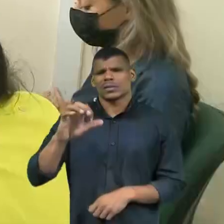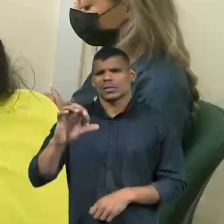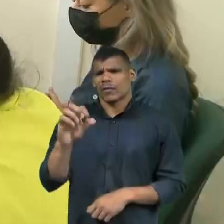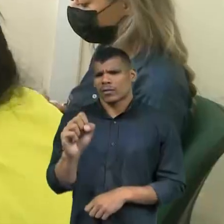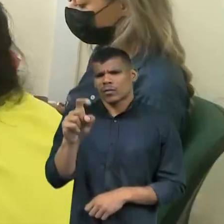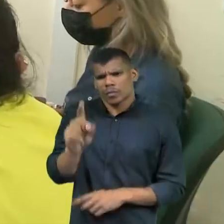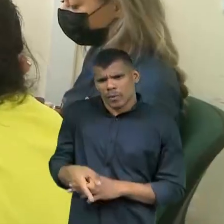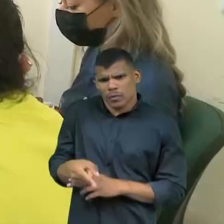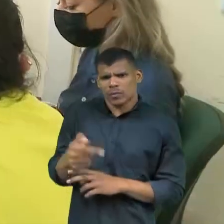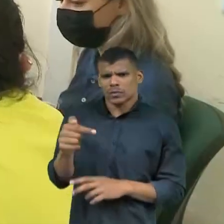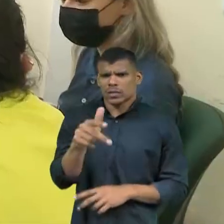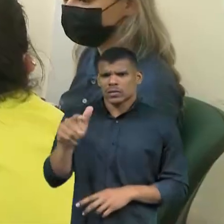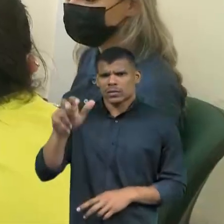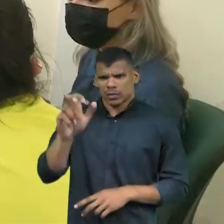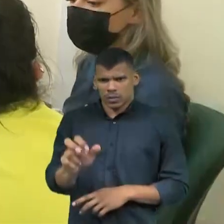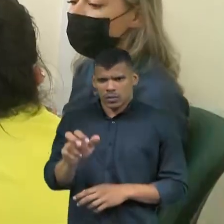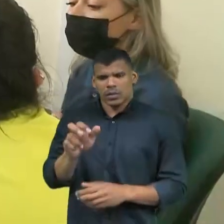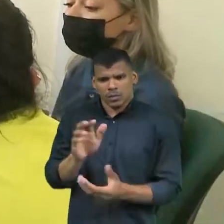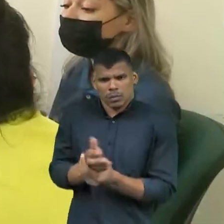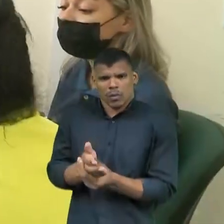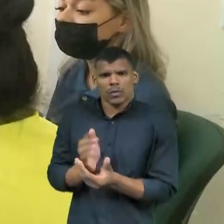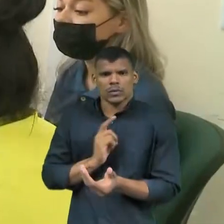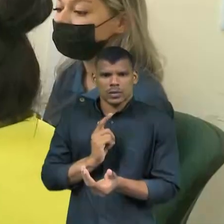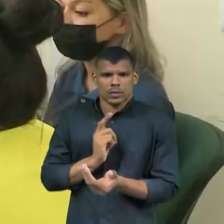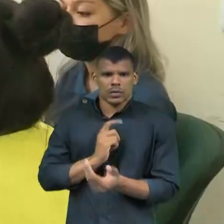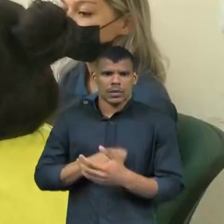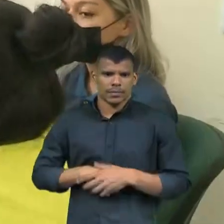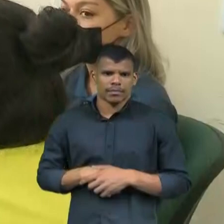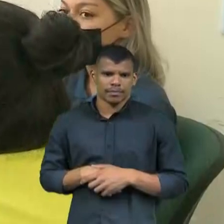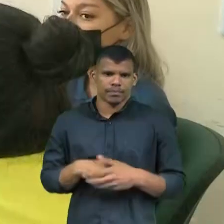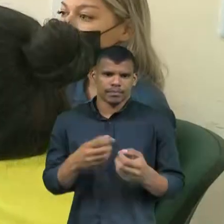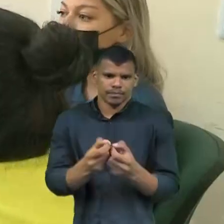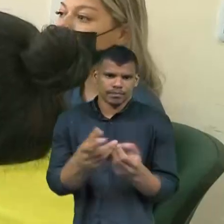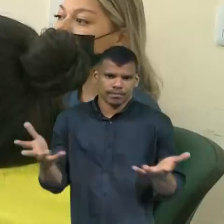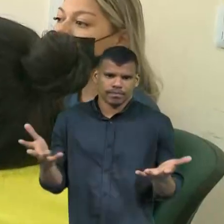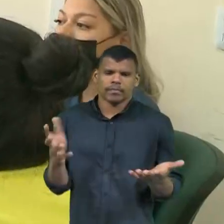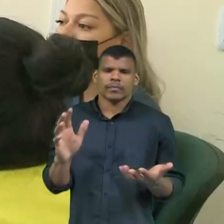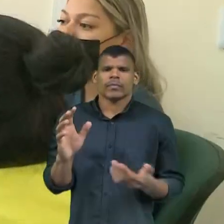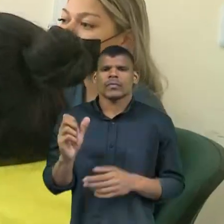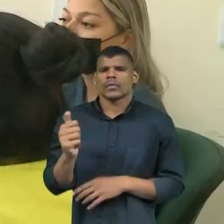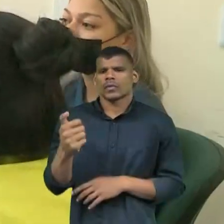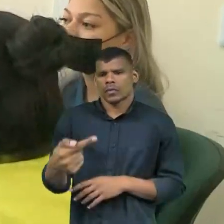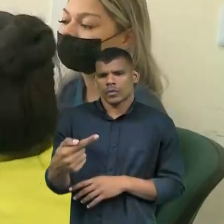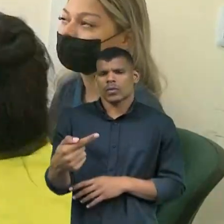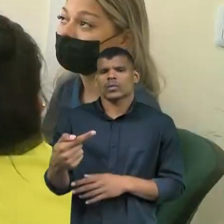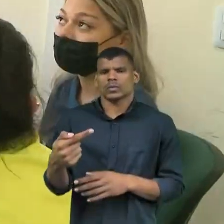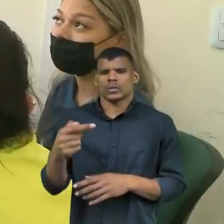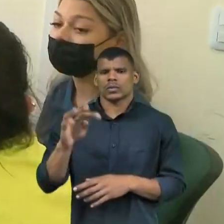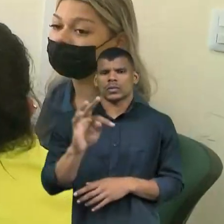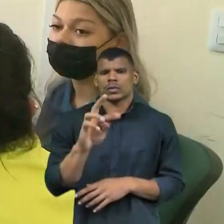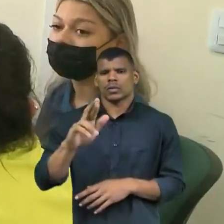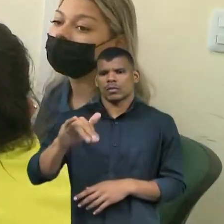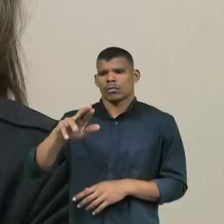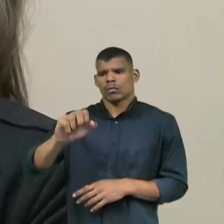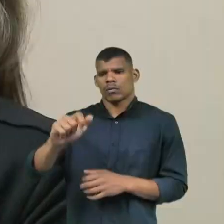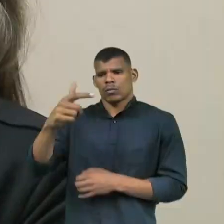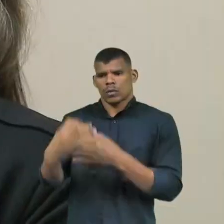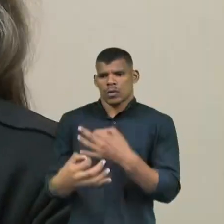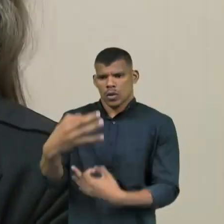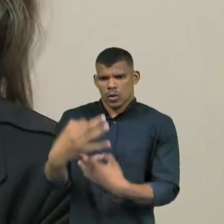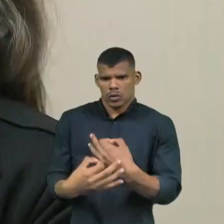498.715 processos em primeira instância, distribuídos em 17 tribunais estaduais de justiça